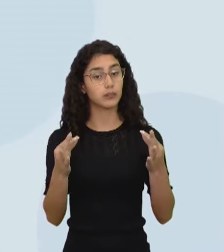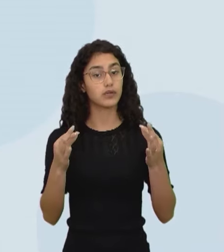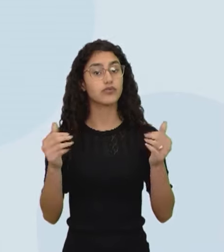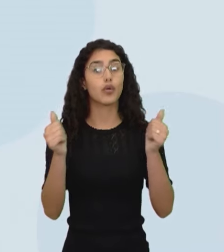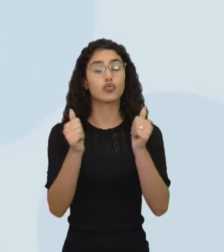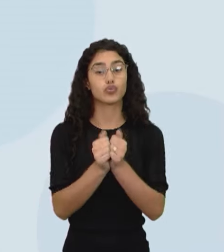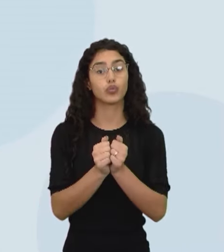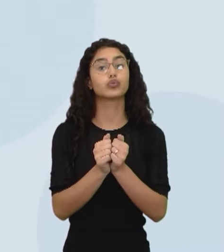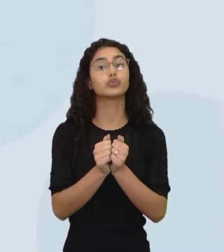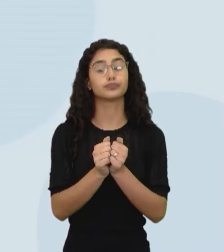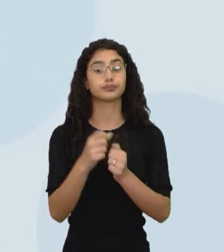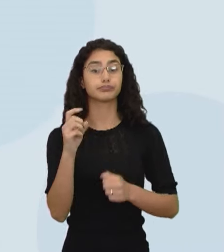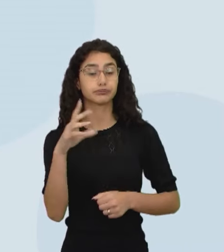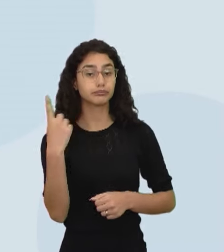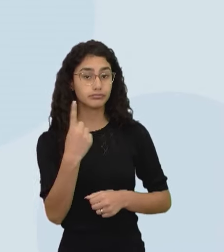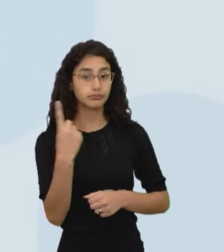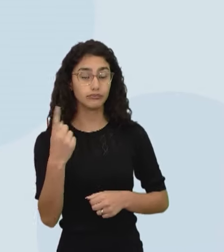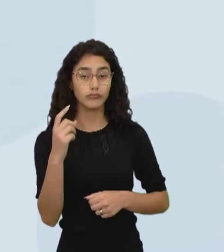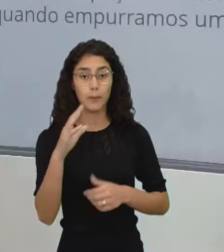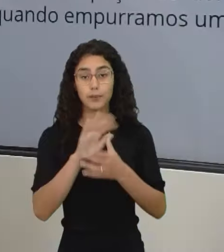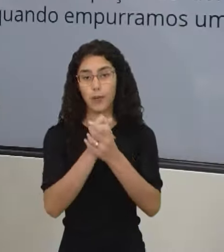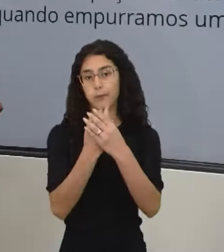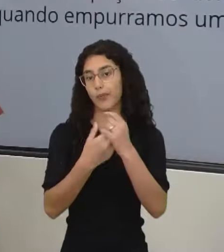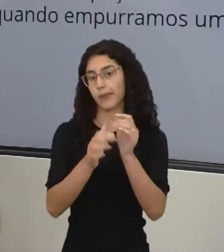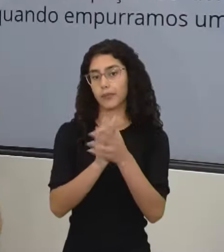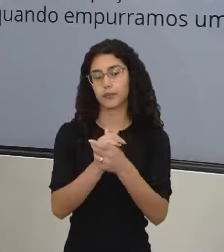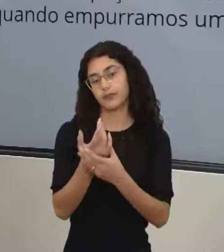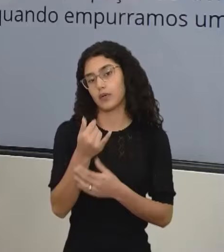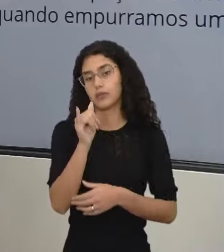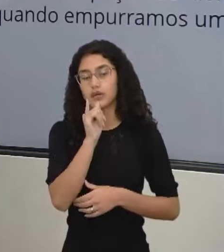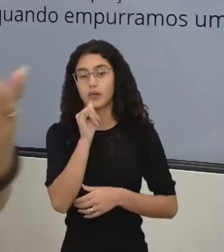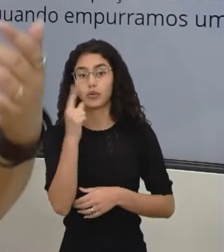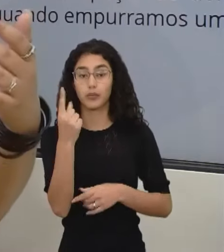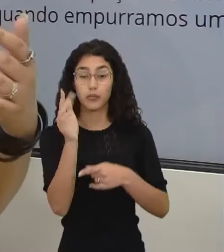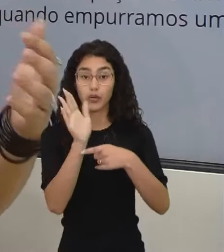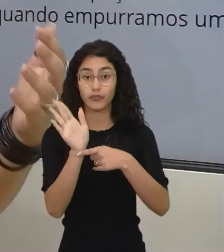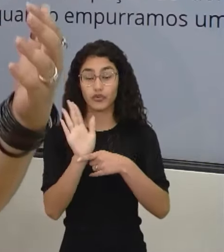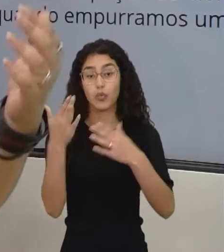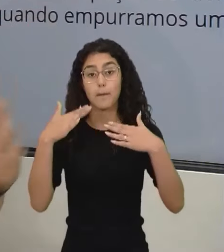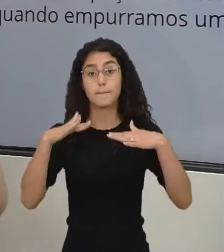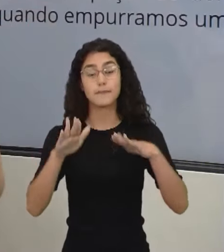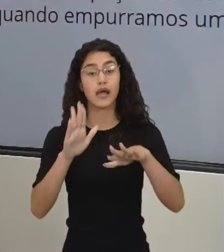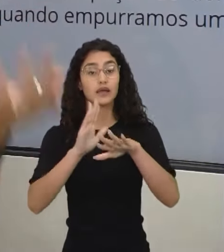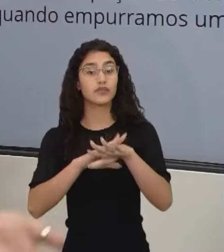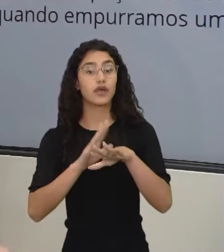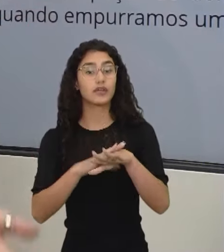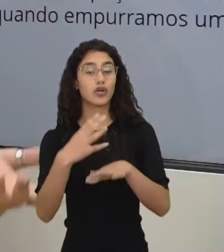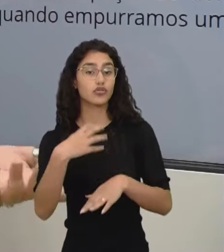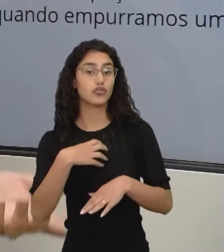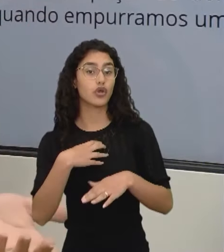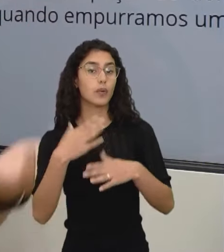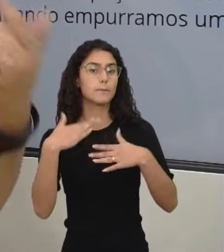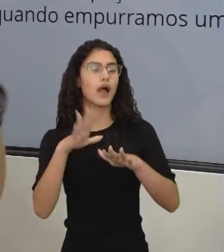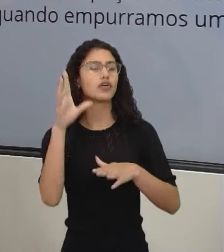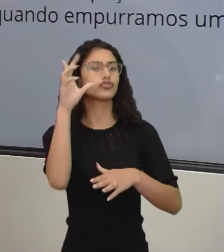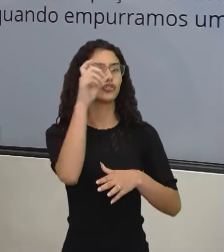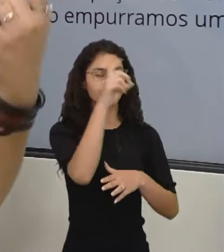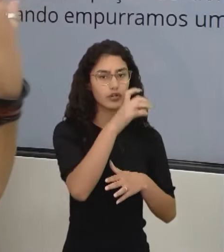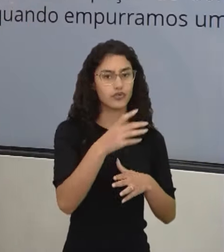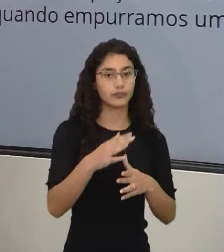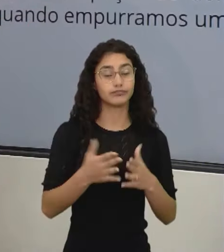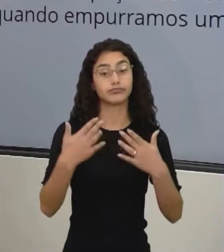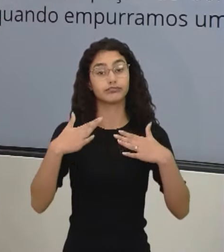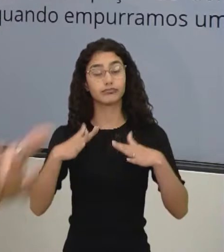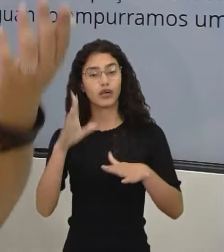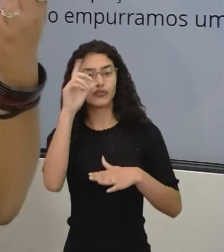Como realmente você pegar um sabão da pia para lavar a mão, como no caso do primeiro vídeo, só que você fazer isso de uma maneira muito mais complexa. Mais